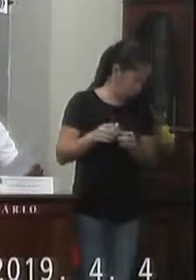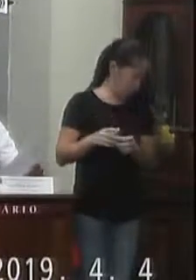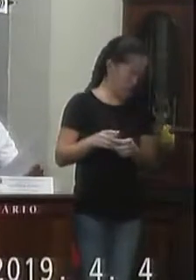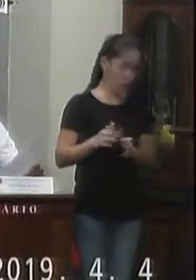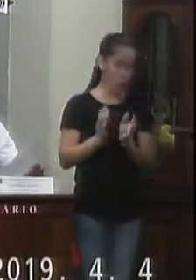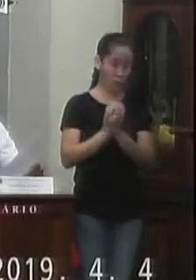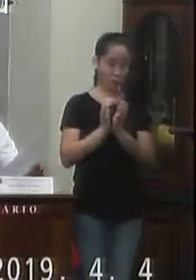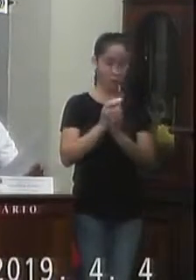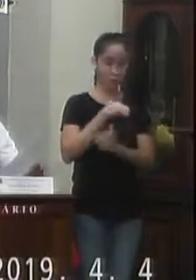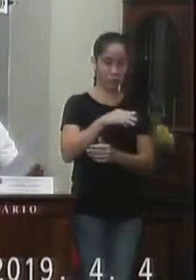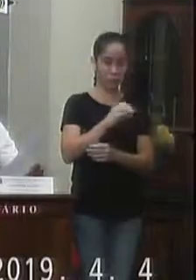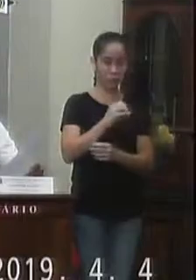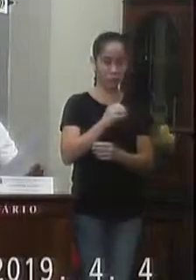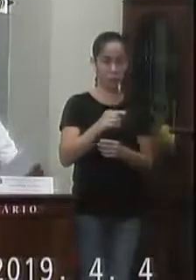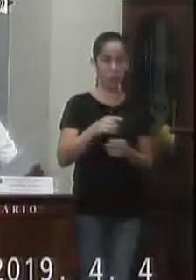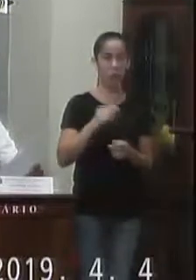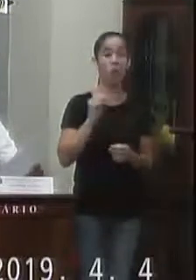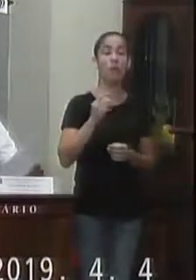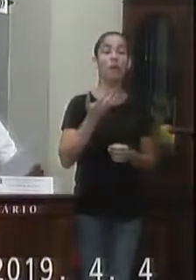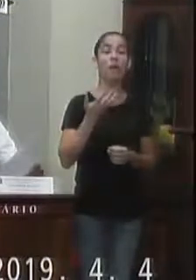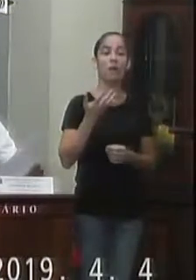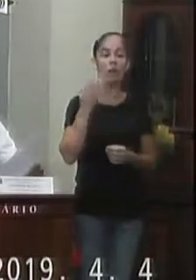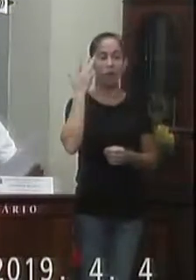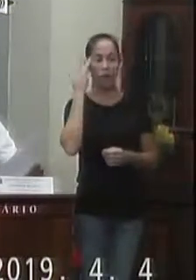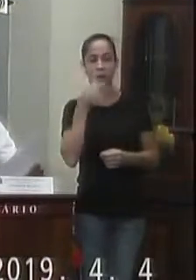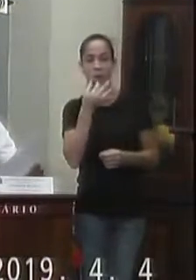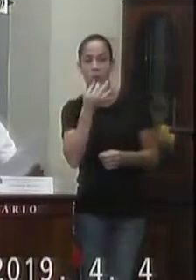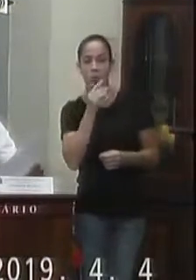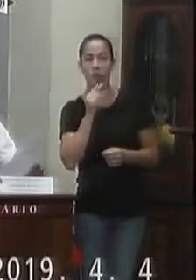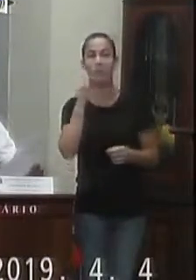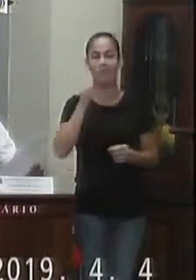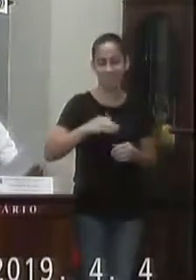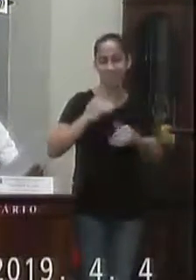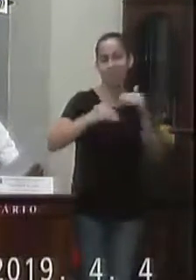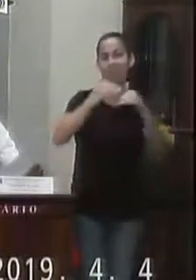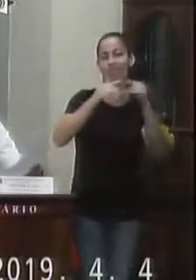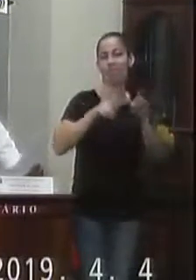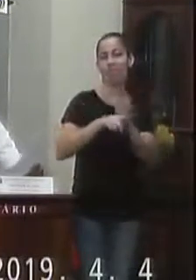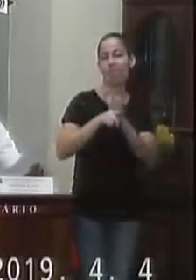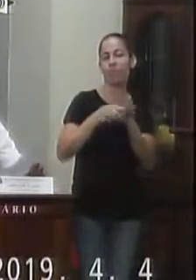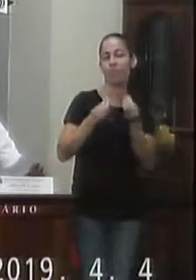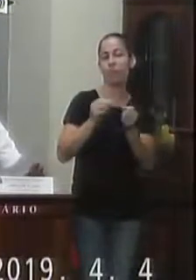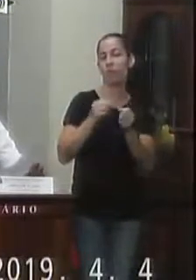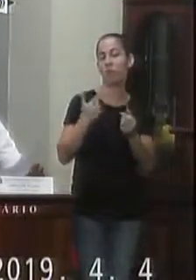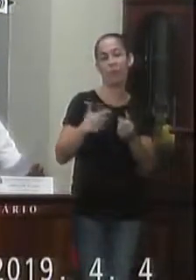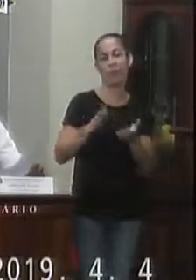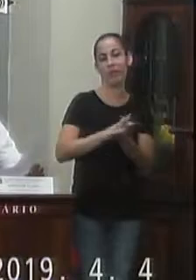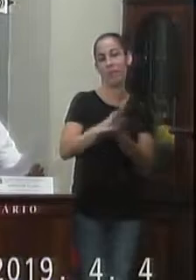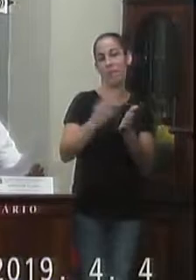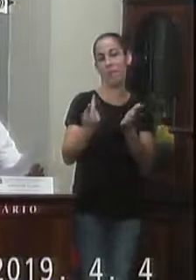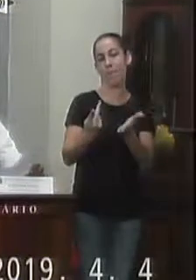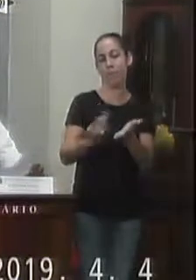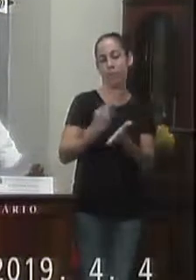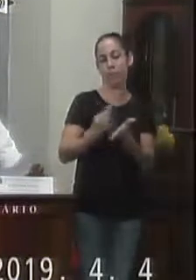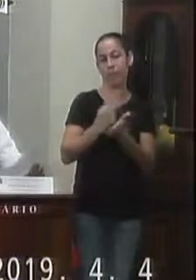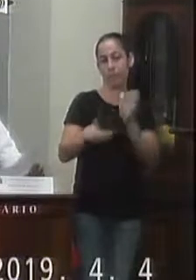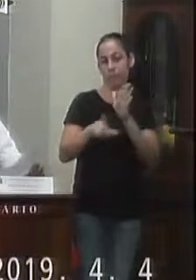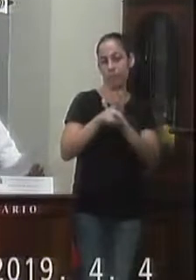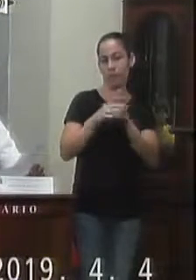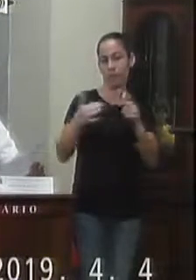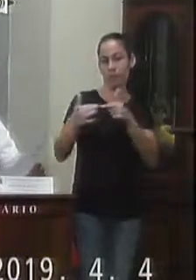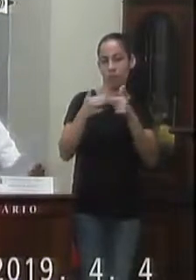Ambiente, a presente proposição legislativa encaminhada pelo vereador é viável, não tendo obstáculo para a continuidade. É o parecer, salvo melhor